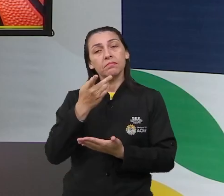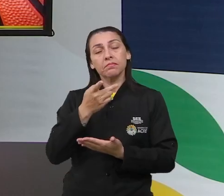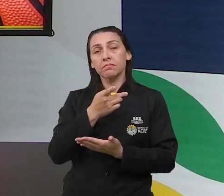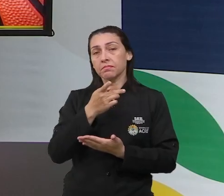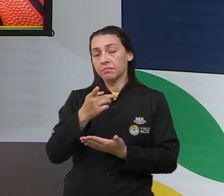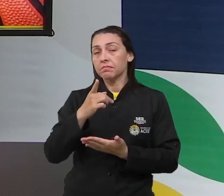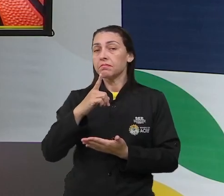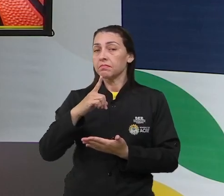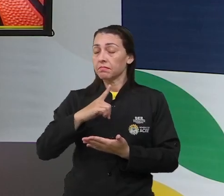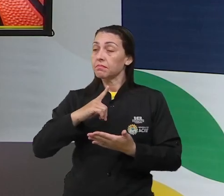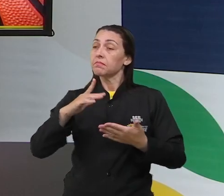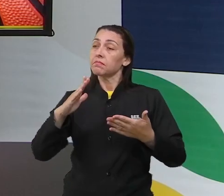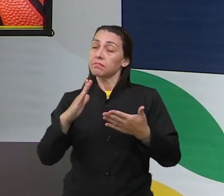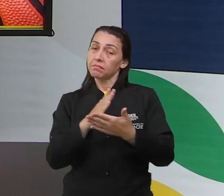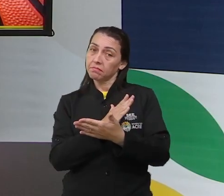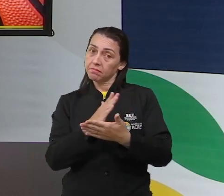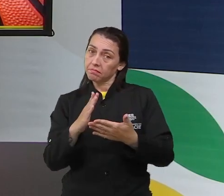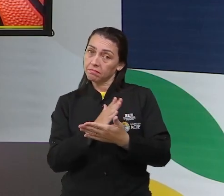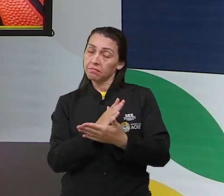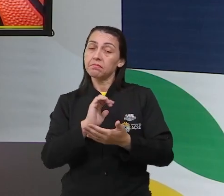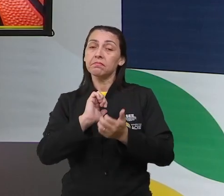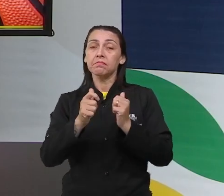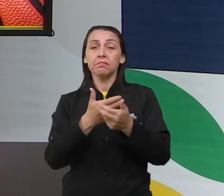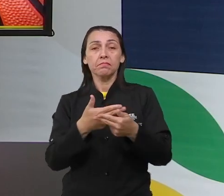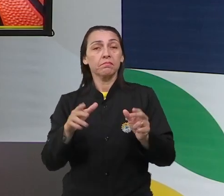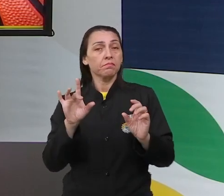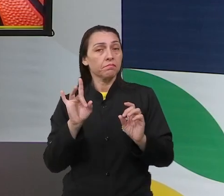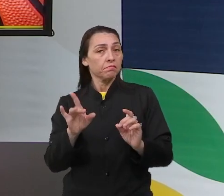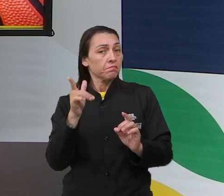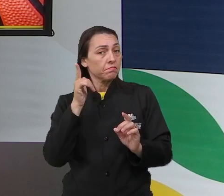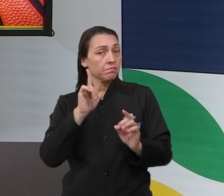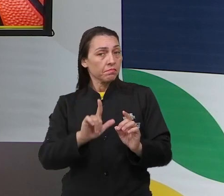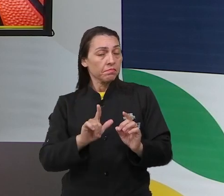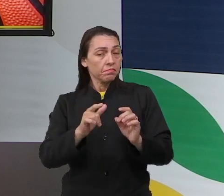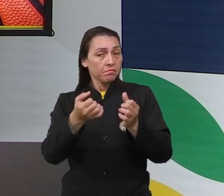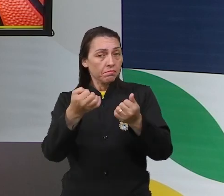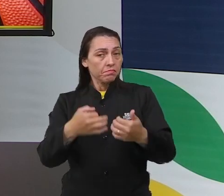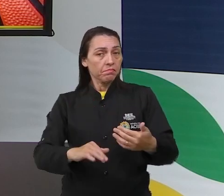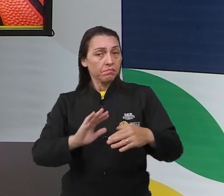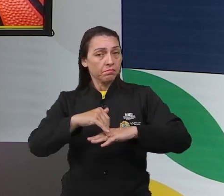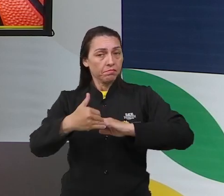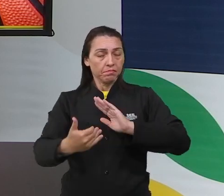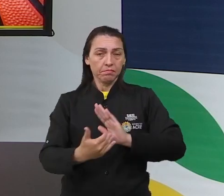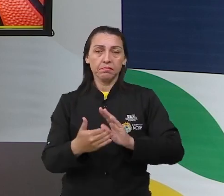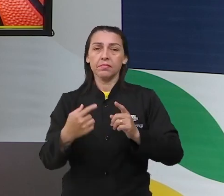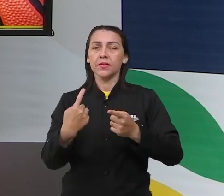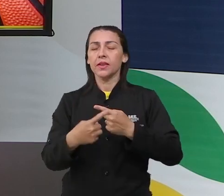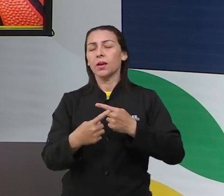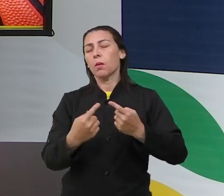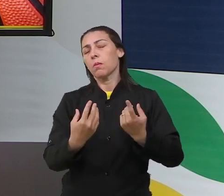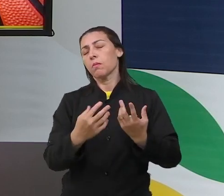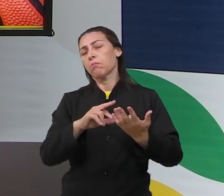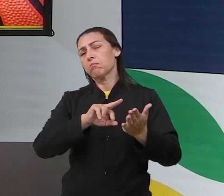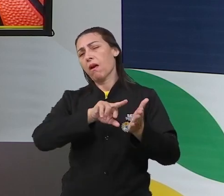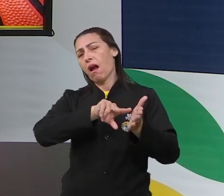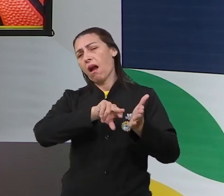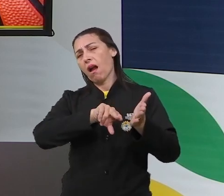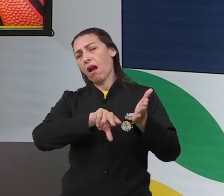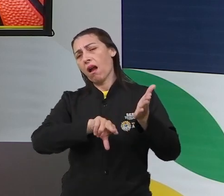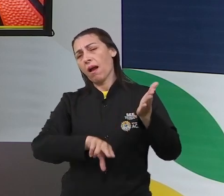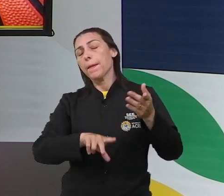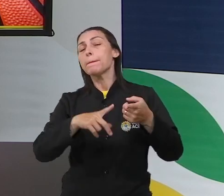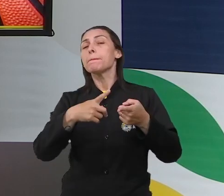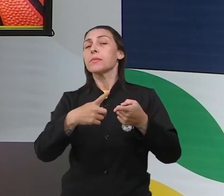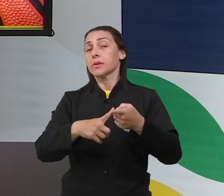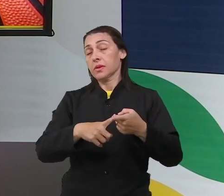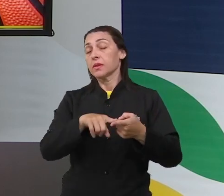vocês, nós temos alguns esportes apenas. Eu não consegui abranger todos os esportes porque são muitos, mas com certeza deve